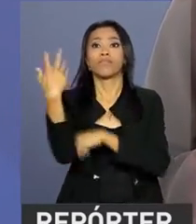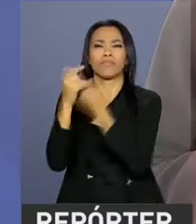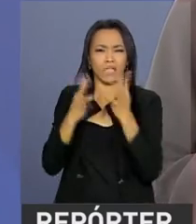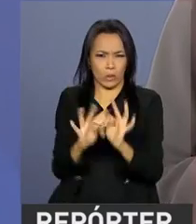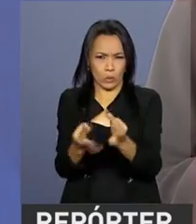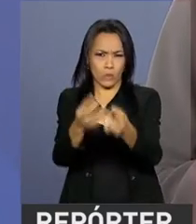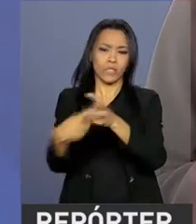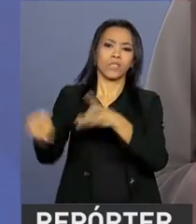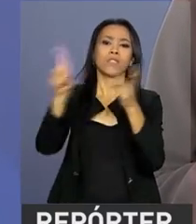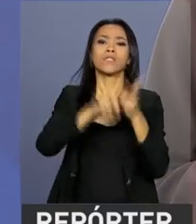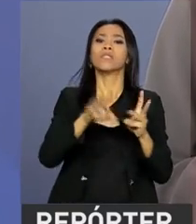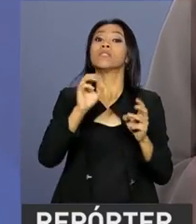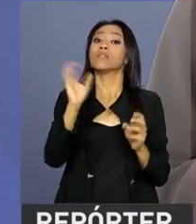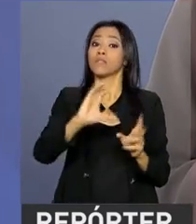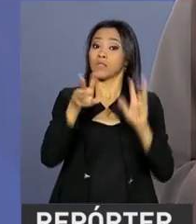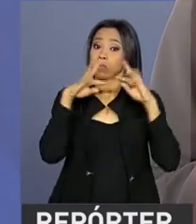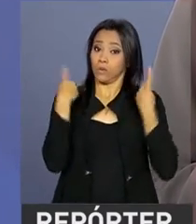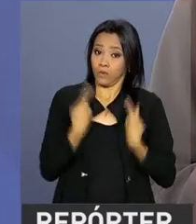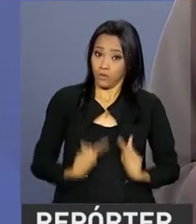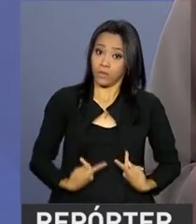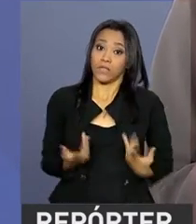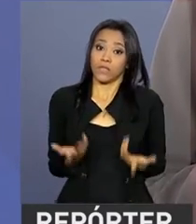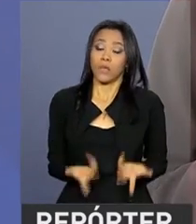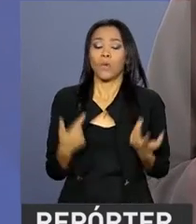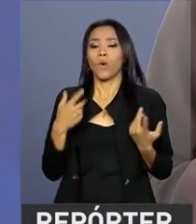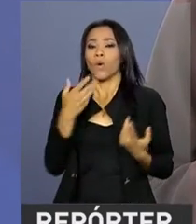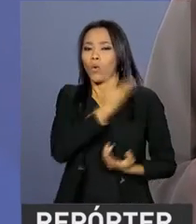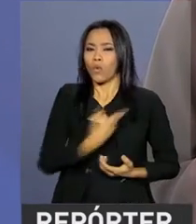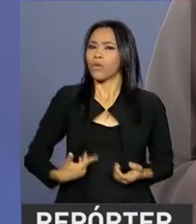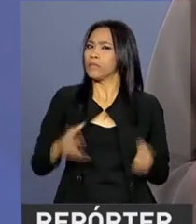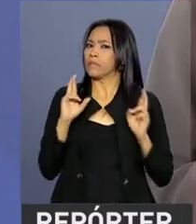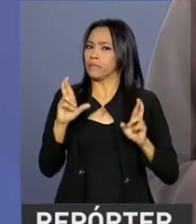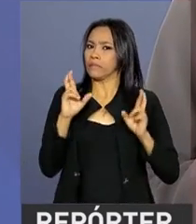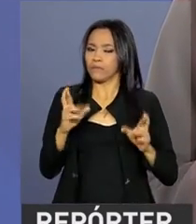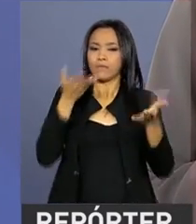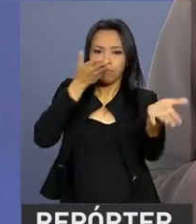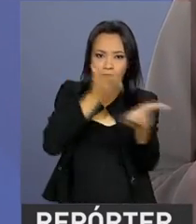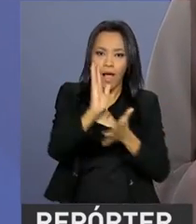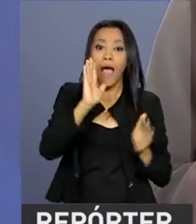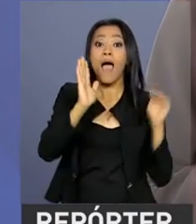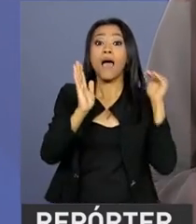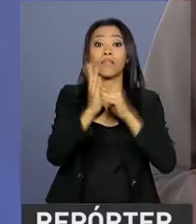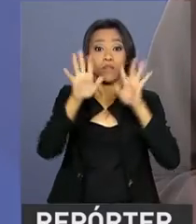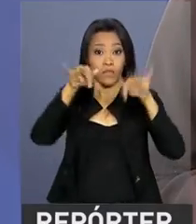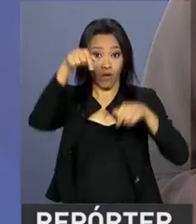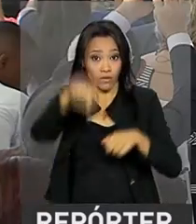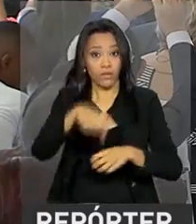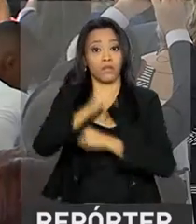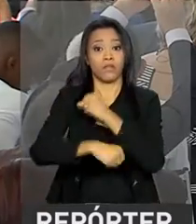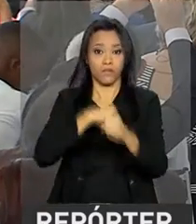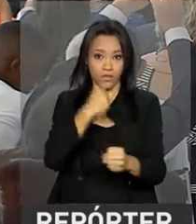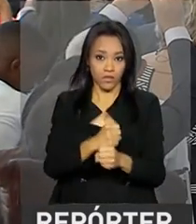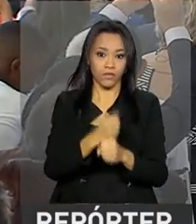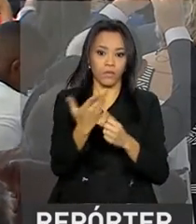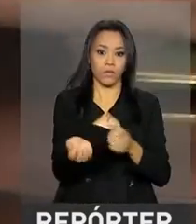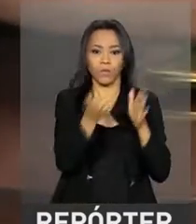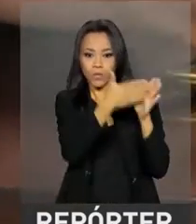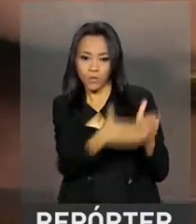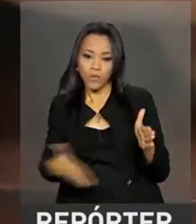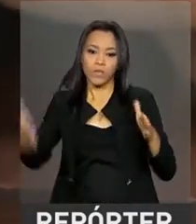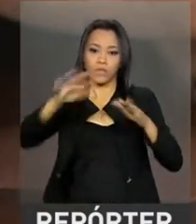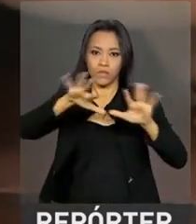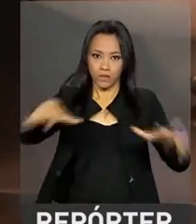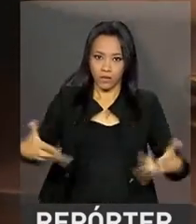tecnologias, ciências humanas. A expectativa do governo é que seja aprovada até o final deste ano. Durante a cerimônia